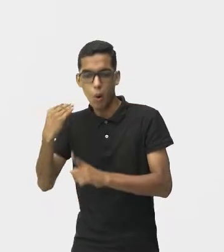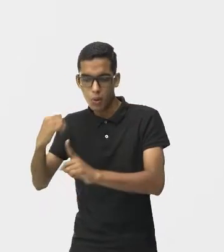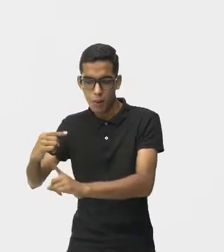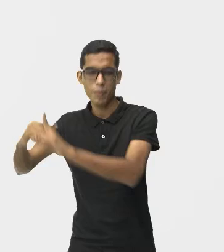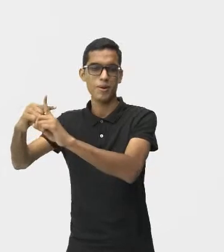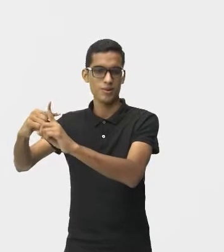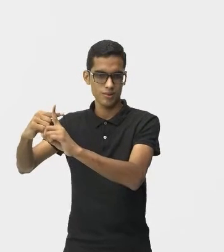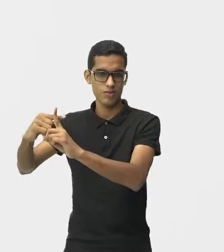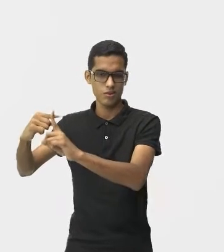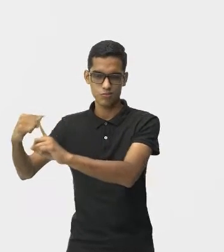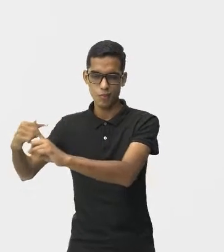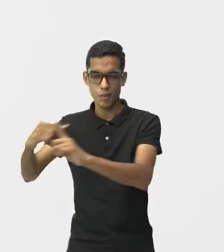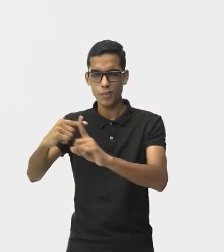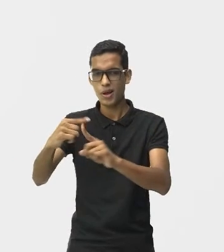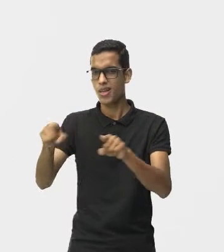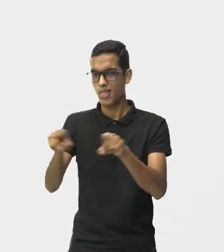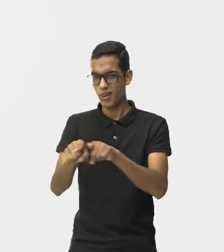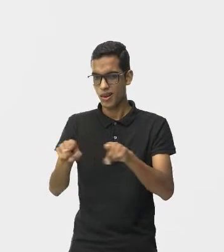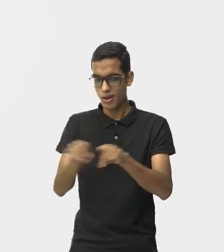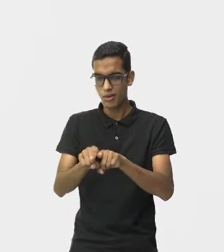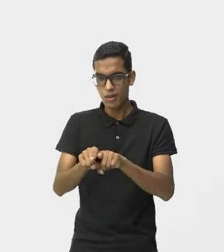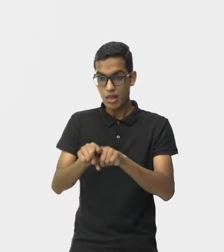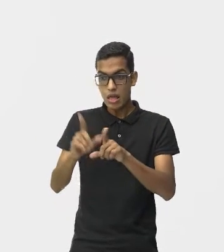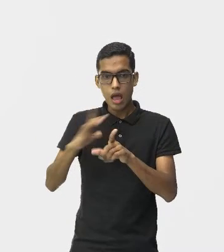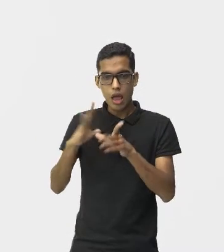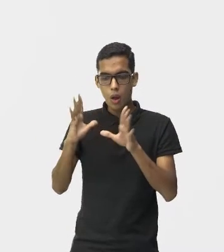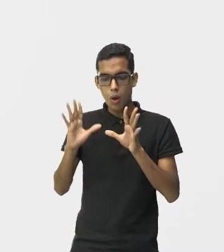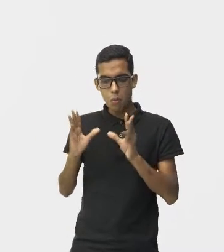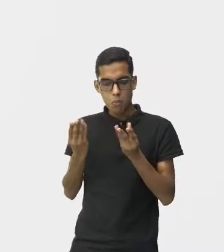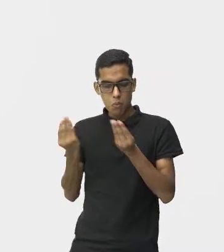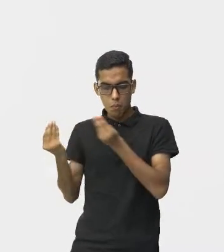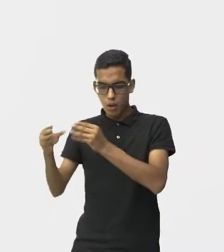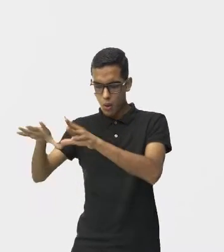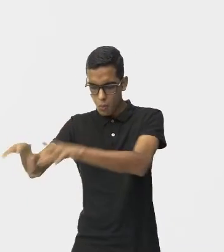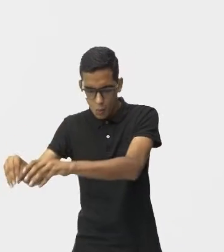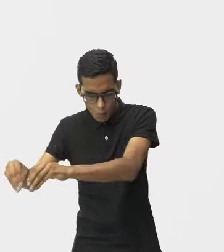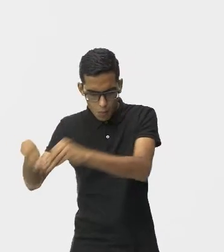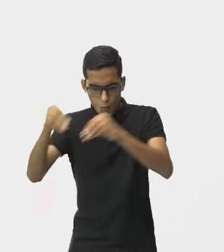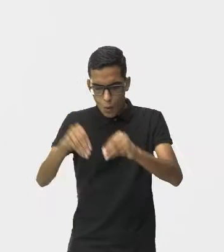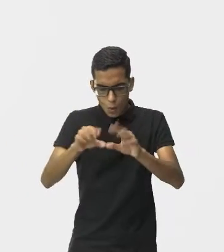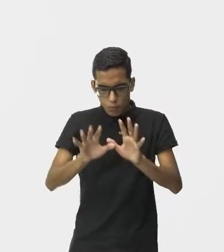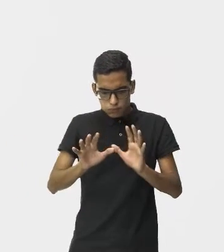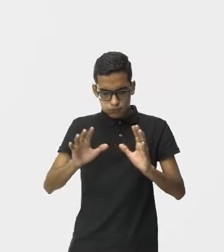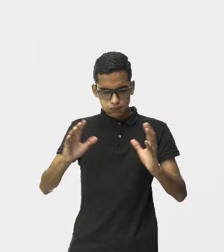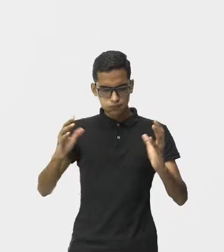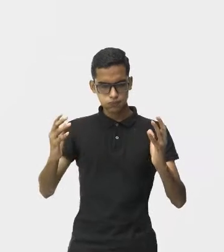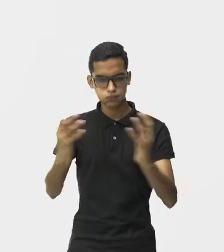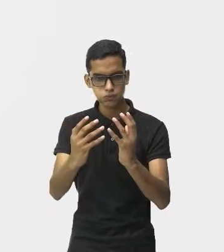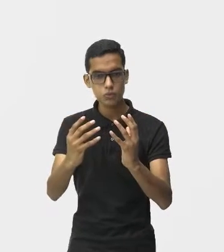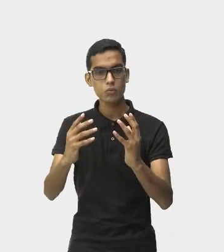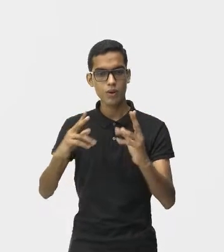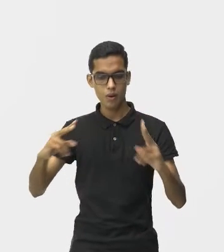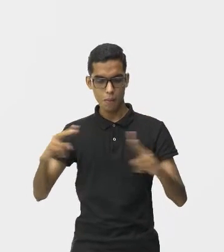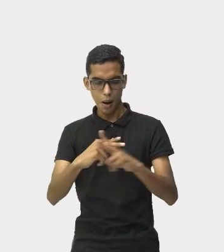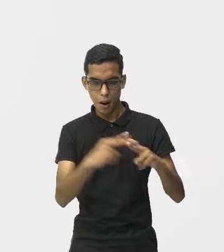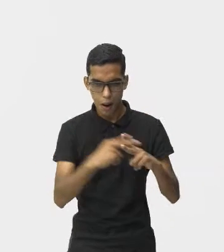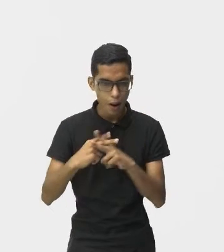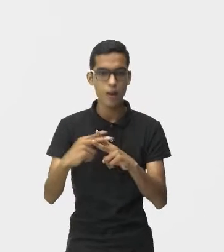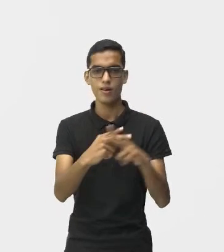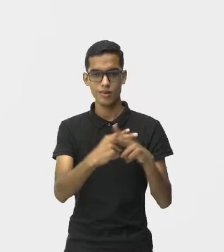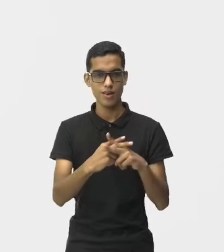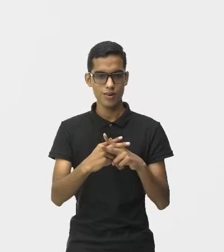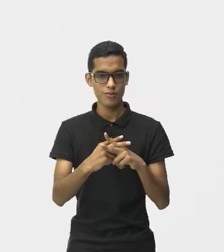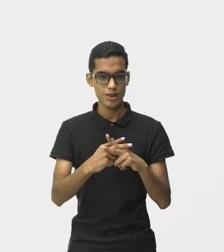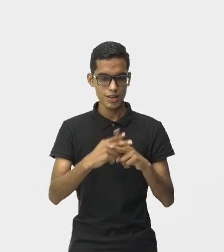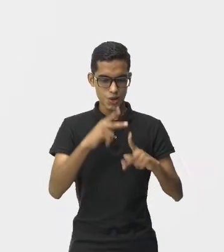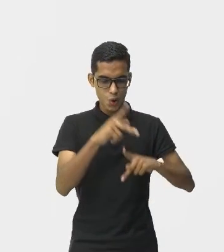em arenas para serem devorados por leões para o divertimento ali dos patrícios romanos. Vamos agora